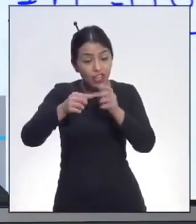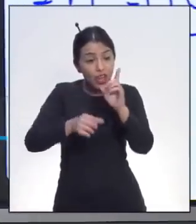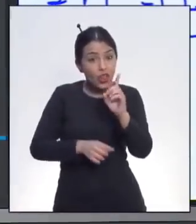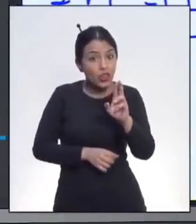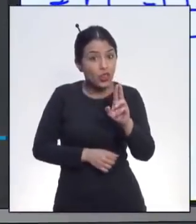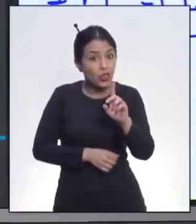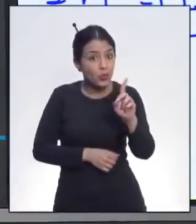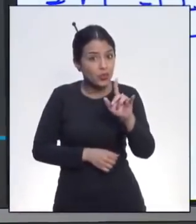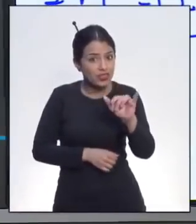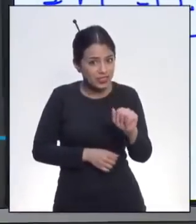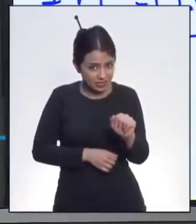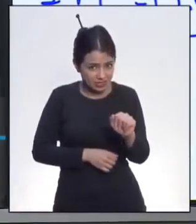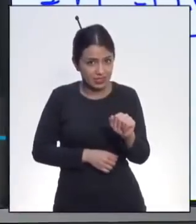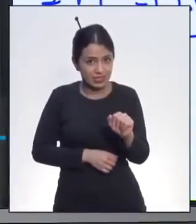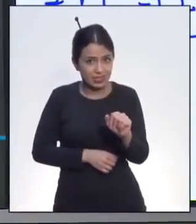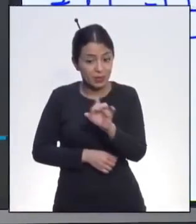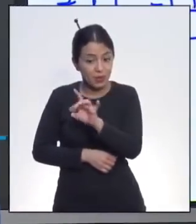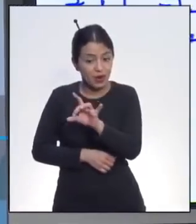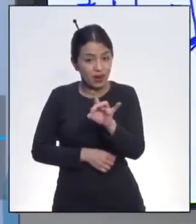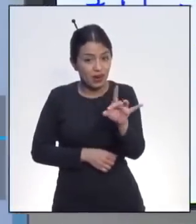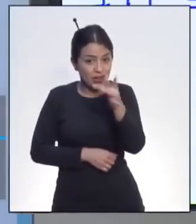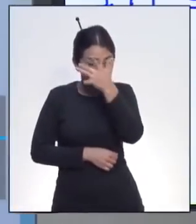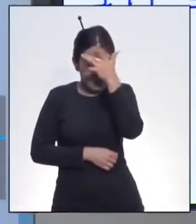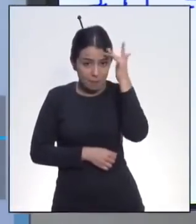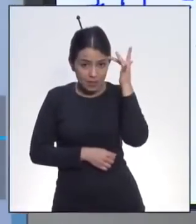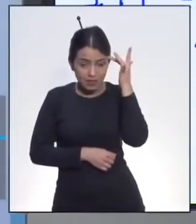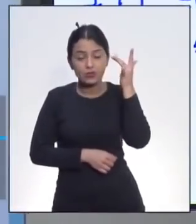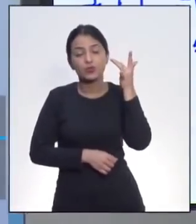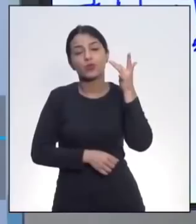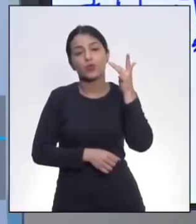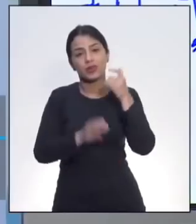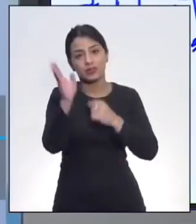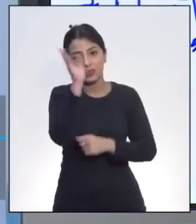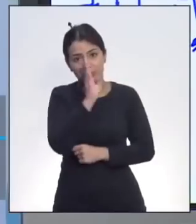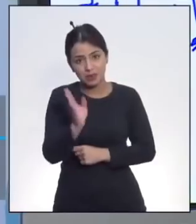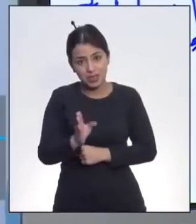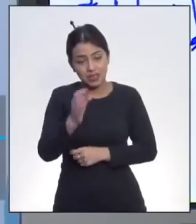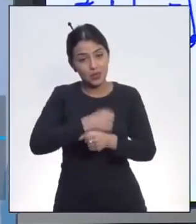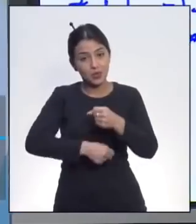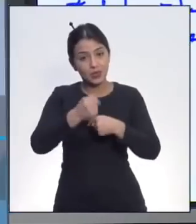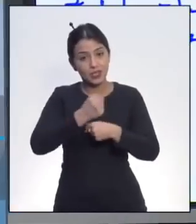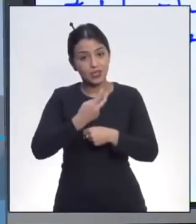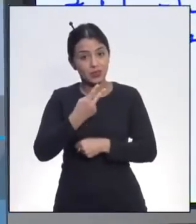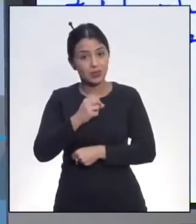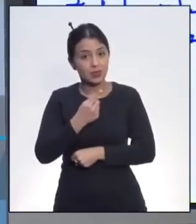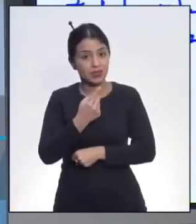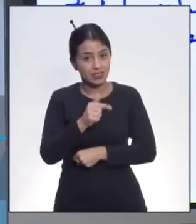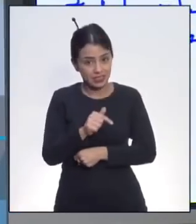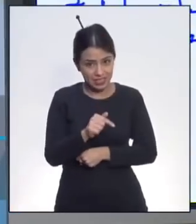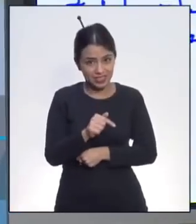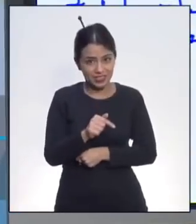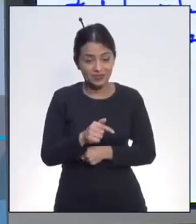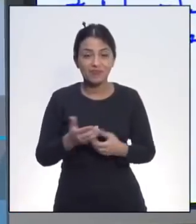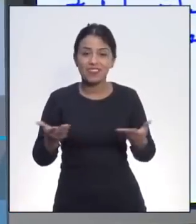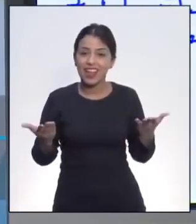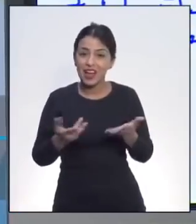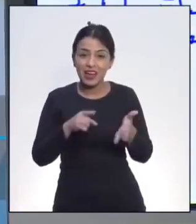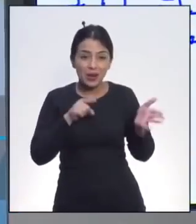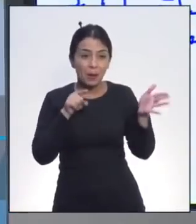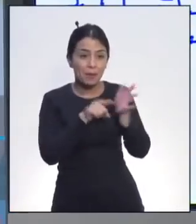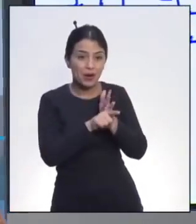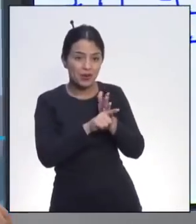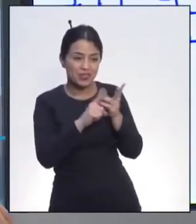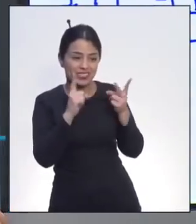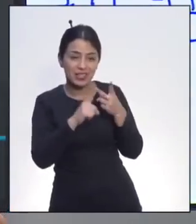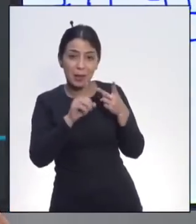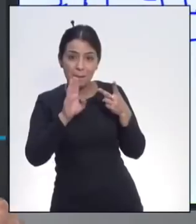por habitante, né, per capita, durante o ano de 2017. Vamos para a perguntinha B, que é o que a gente estava esperando?